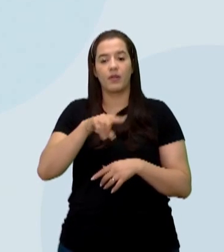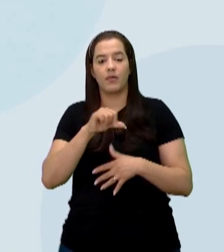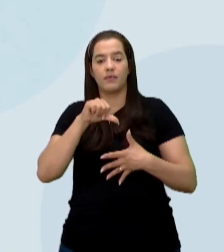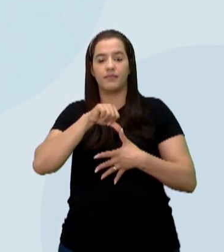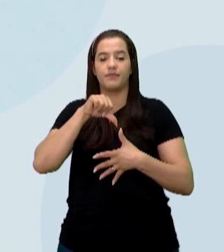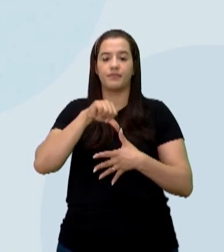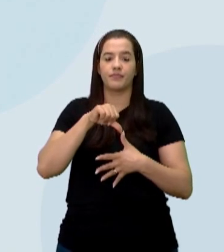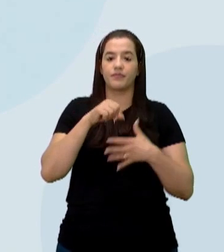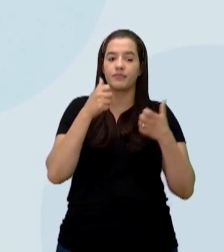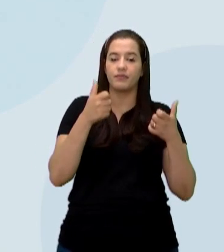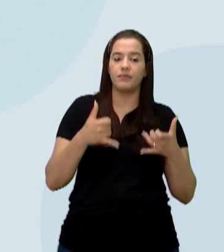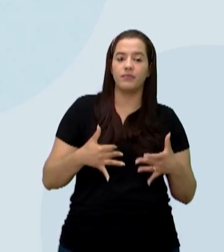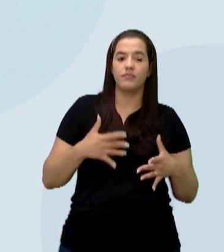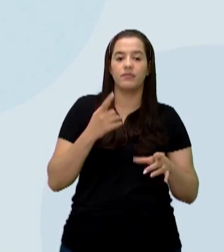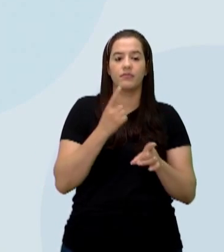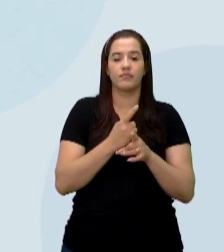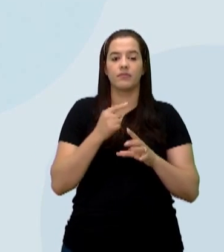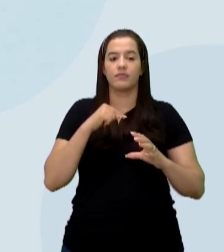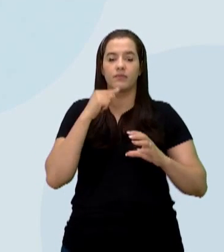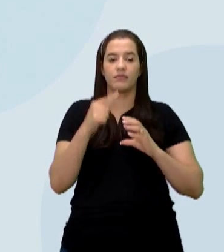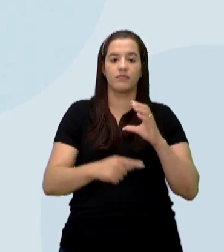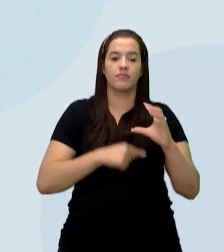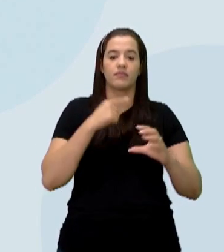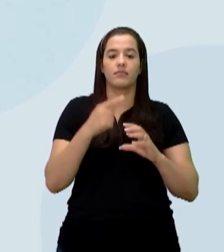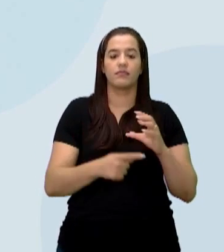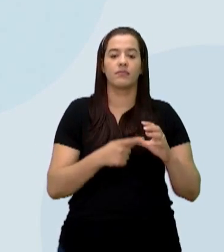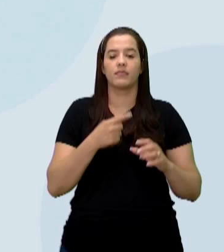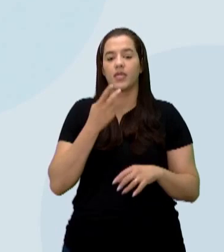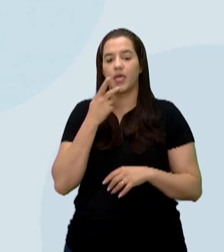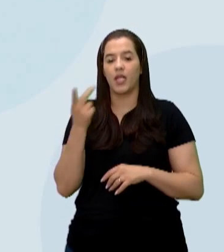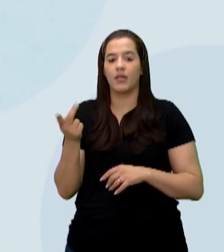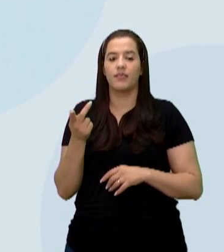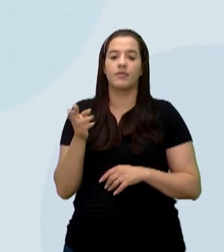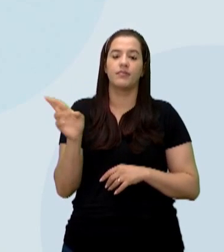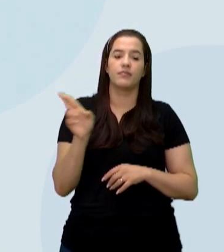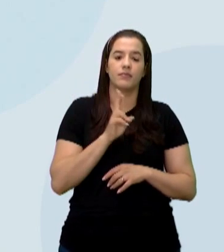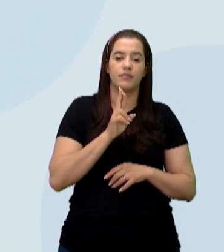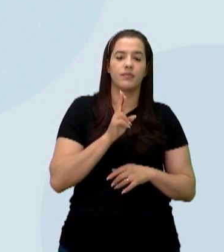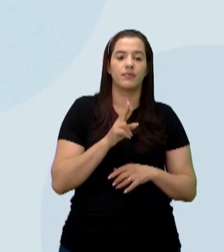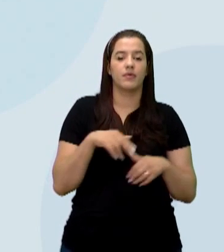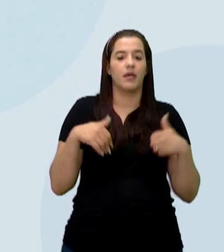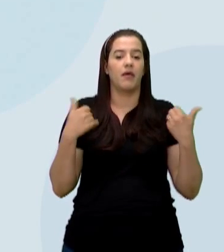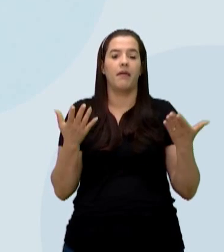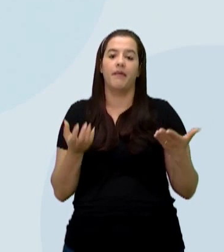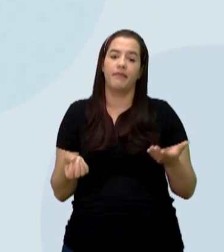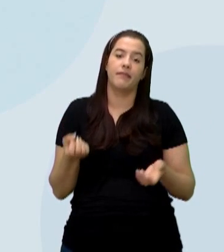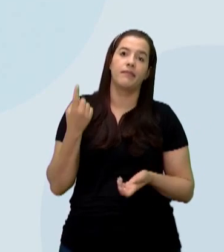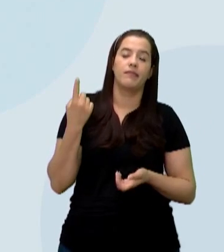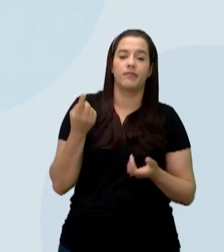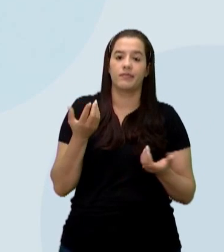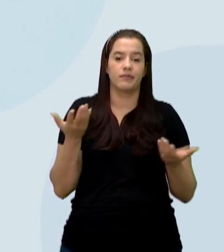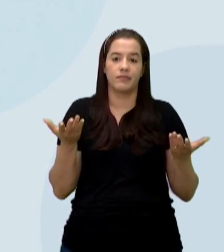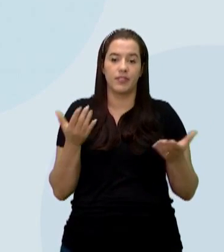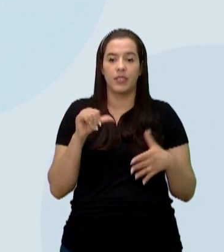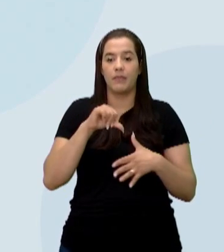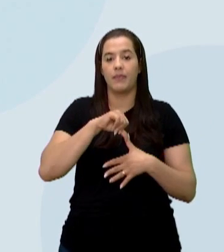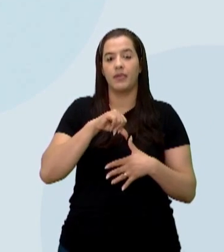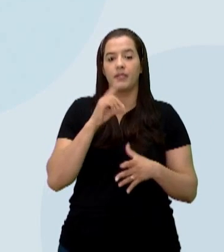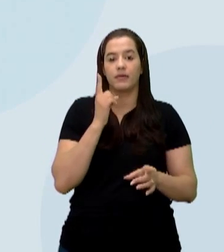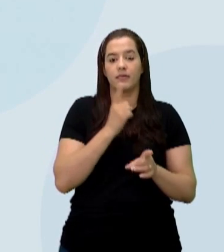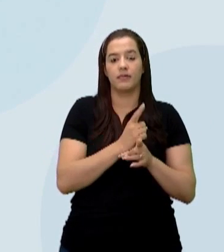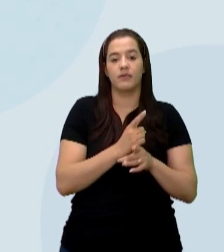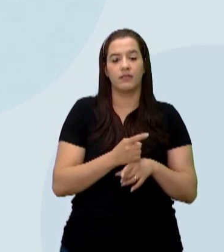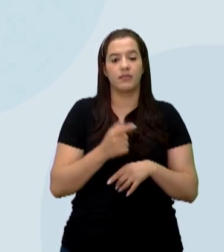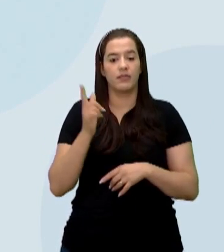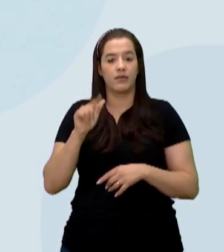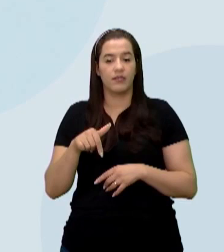tudo, quero explicar uma coisa, a Terra é redonda. E aí a Majestade responde... Grande novidade, né? Grande coisa. Descobriu a